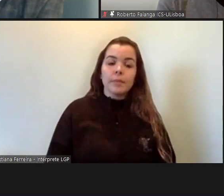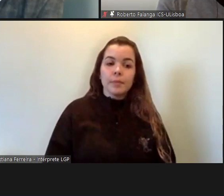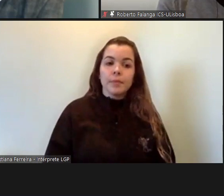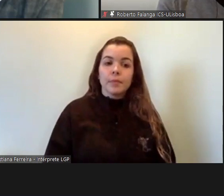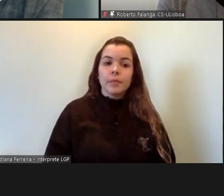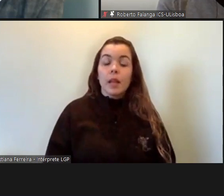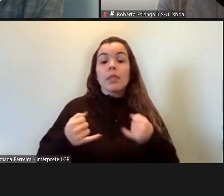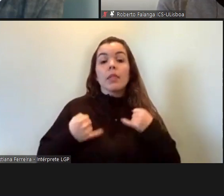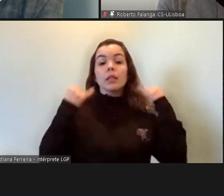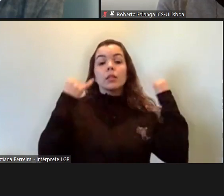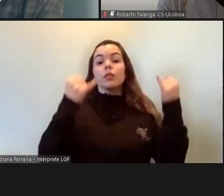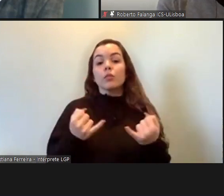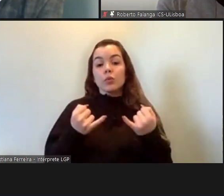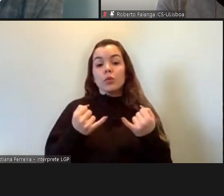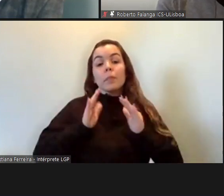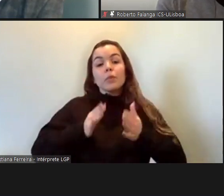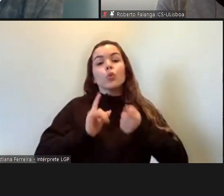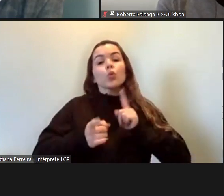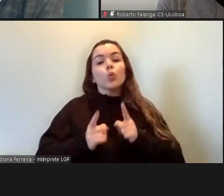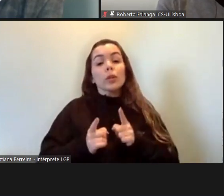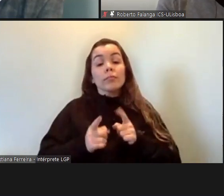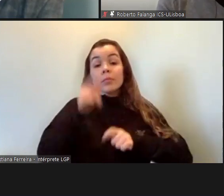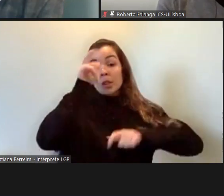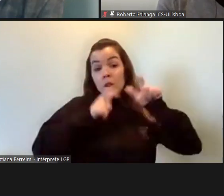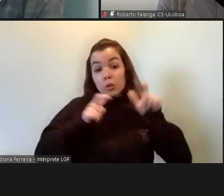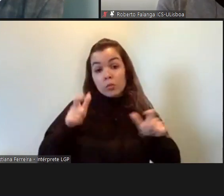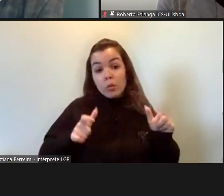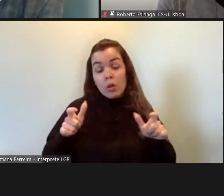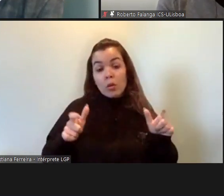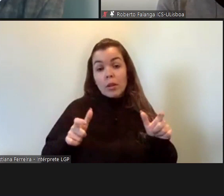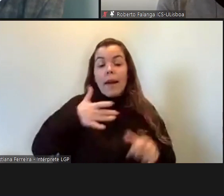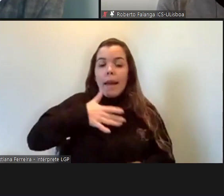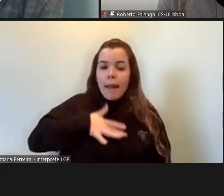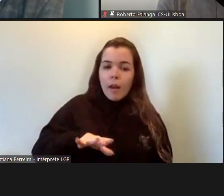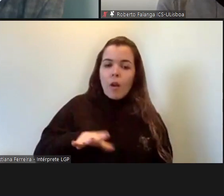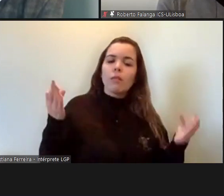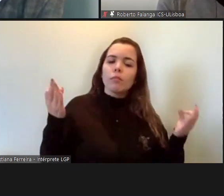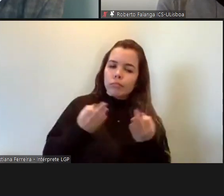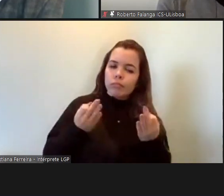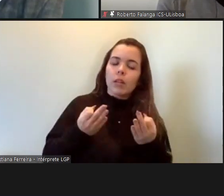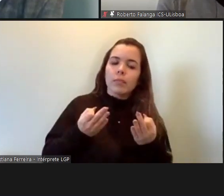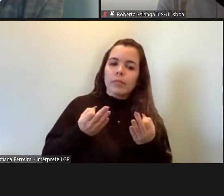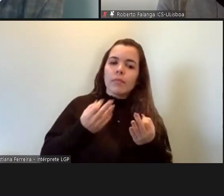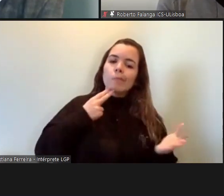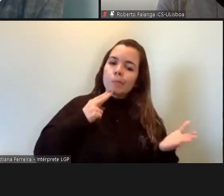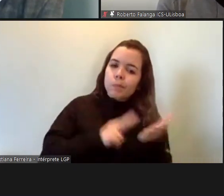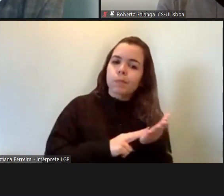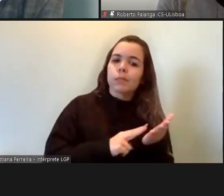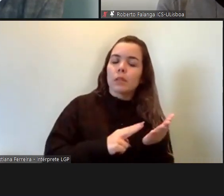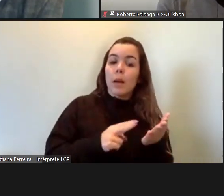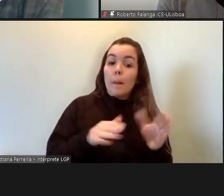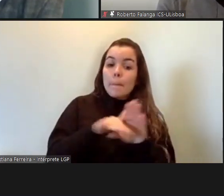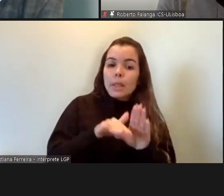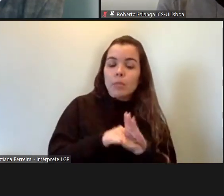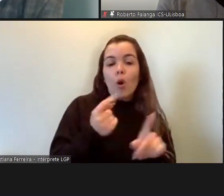e depois precisam que os cidadãos queiram, de facto, também participar nestas